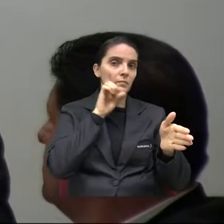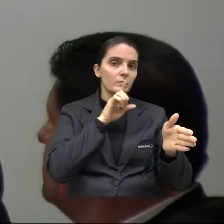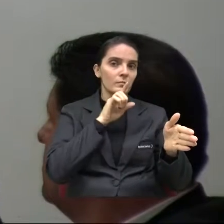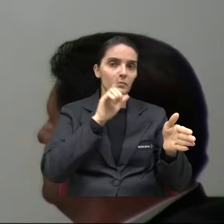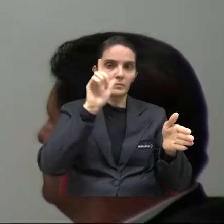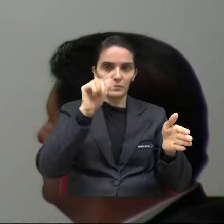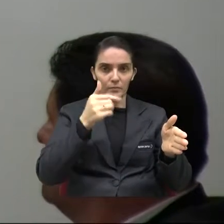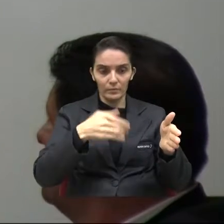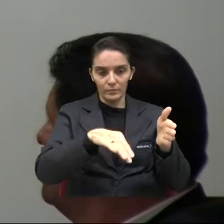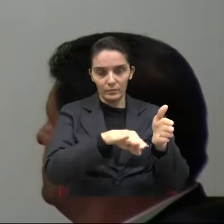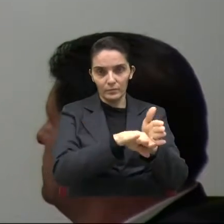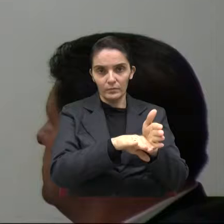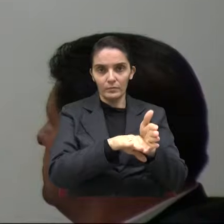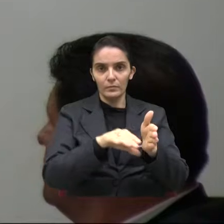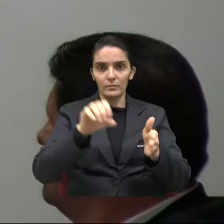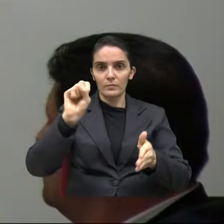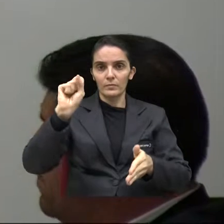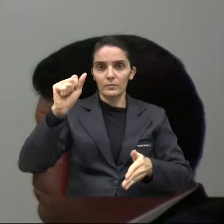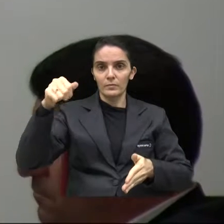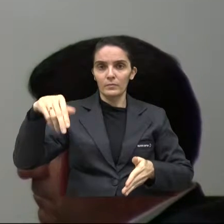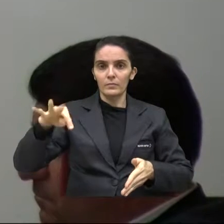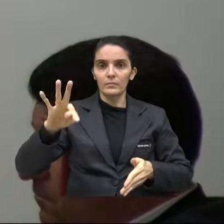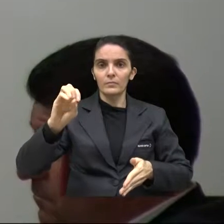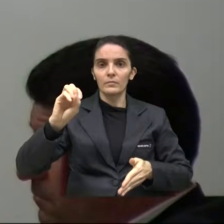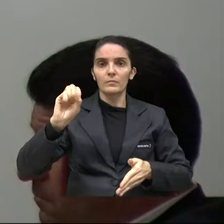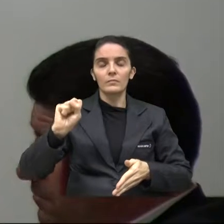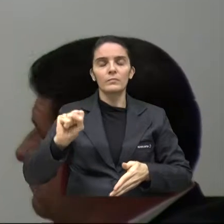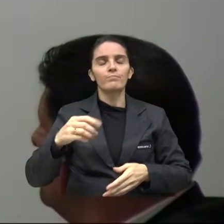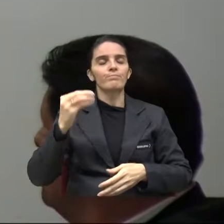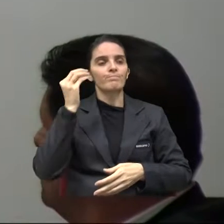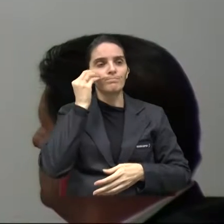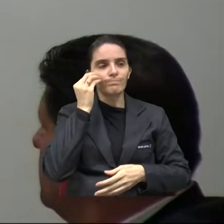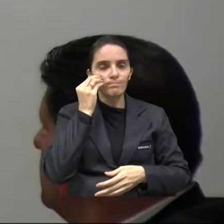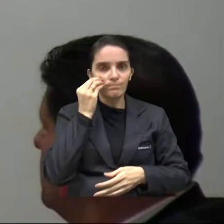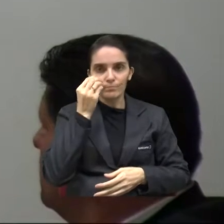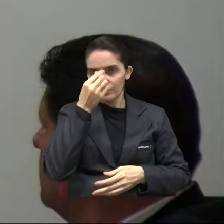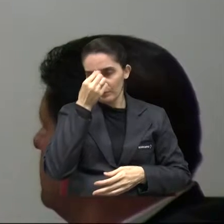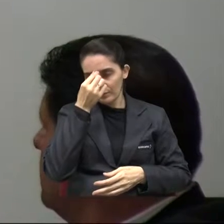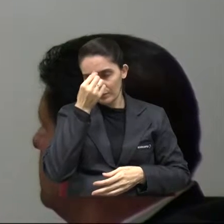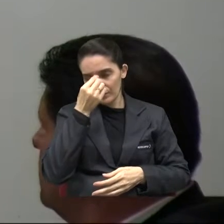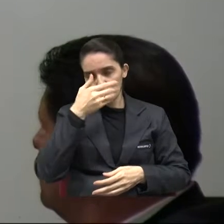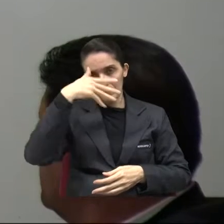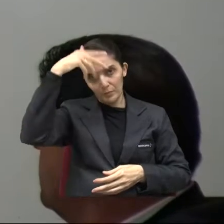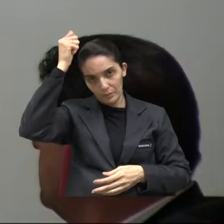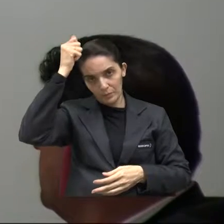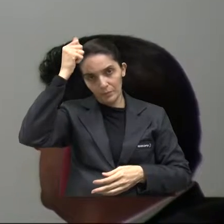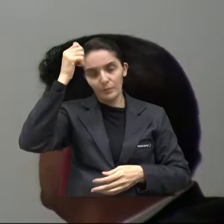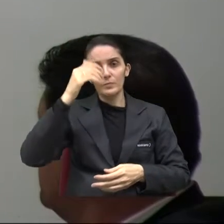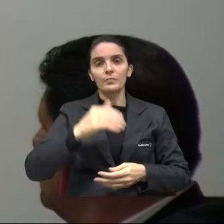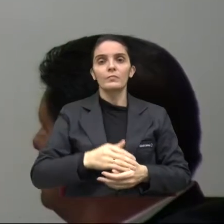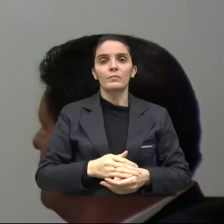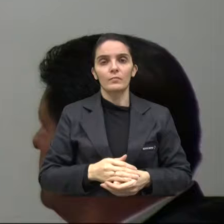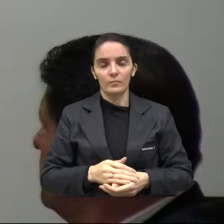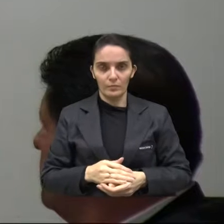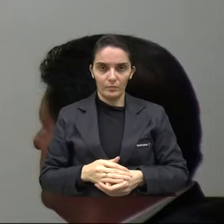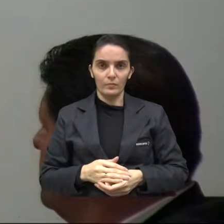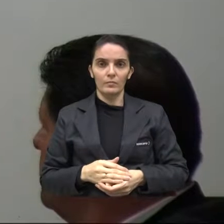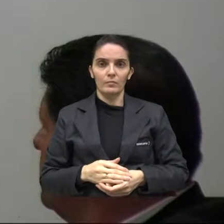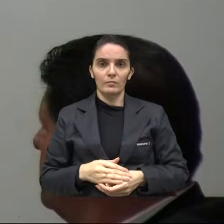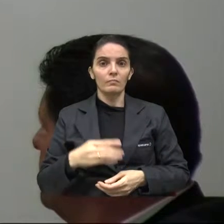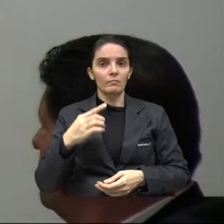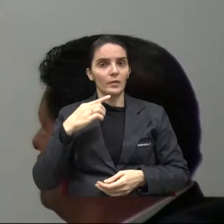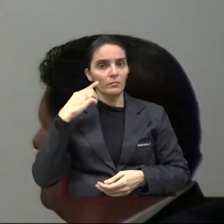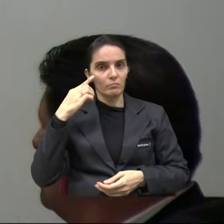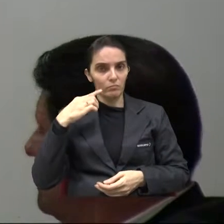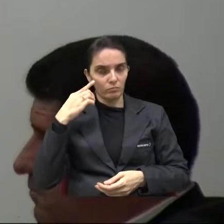E tentamos, aí, através do Toninho, do Jorge de Freitas e dos vereadores, trouxemos os deputados